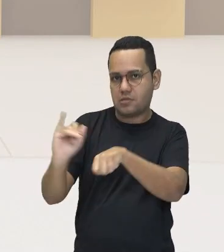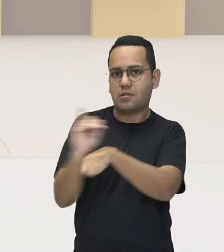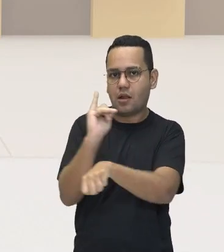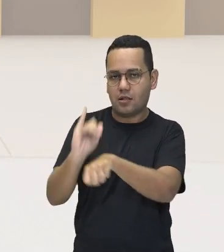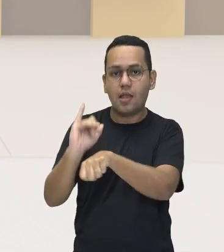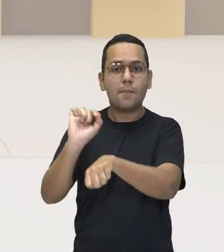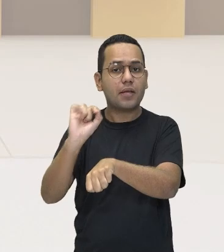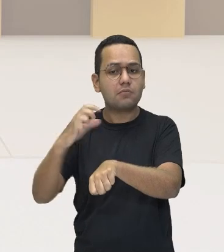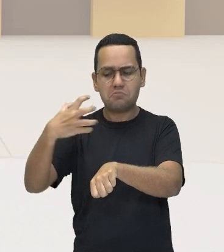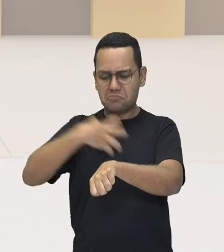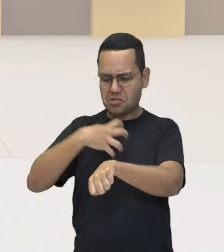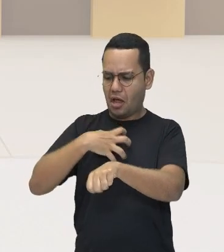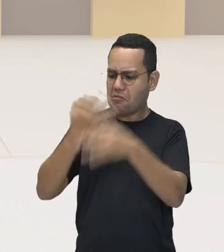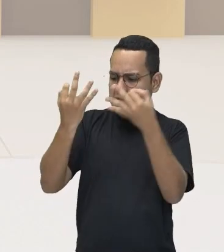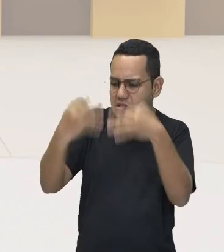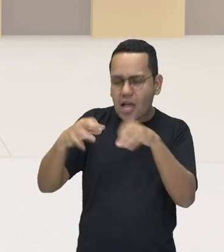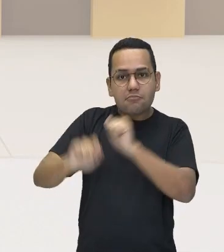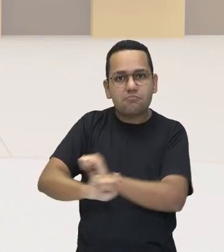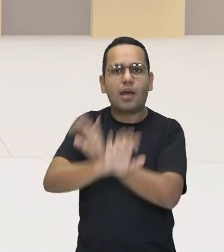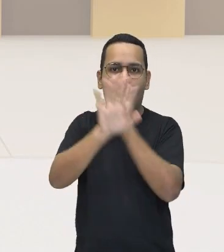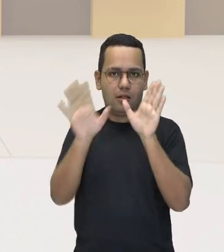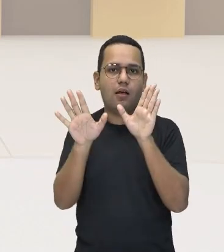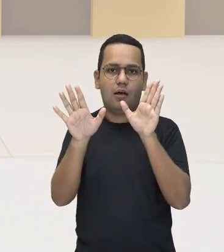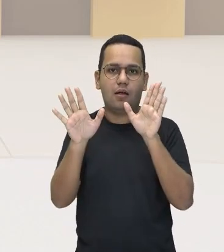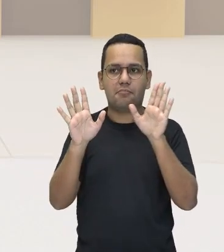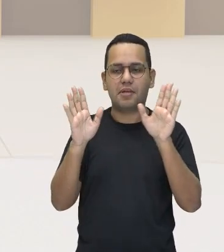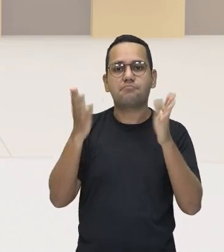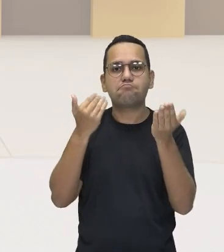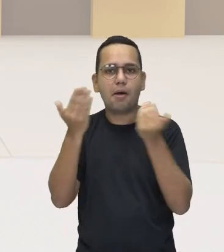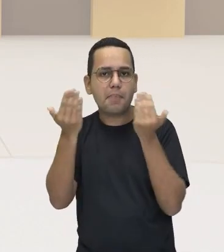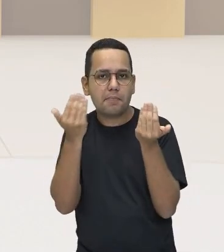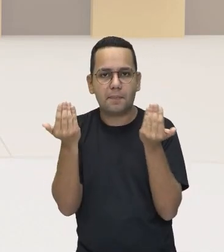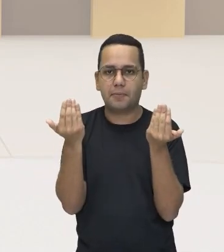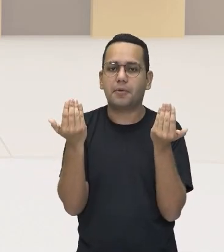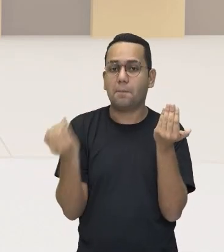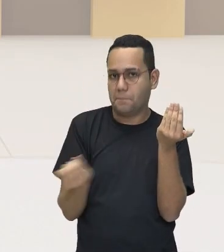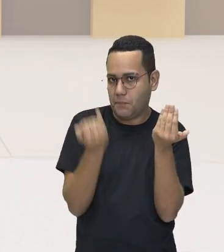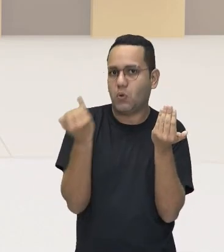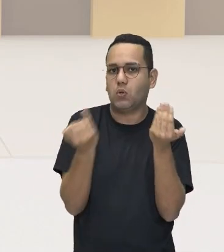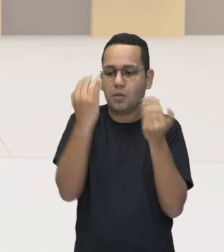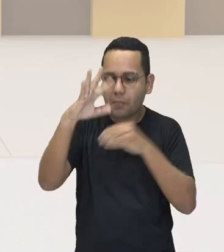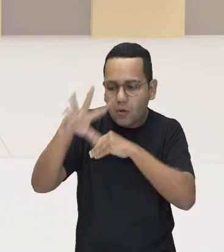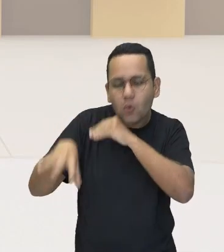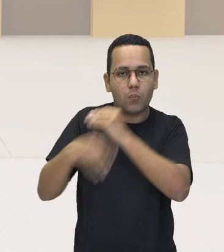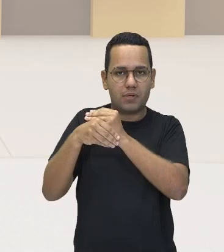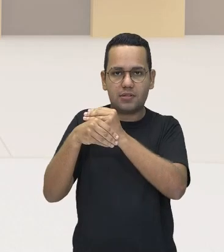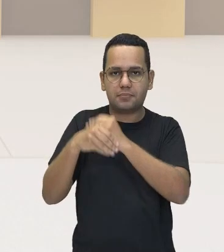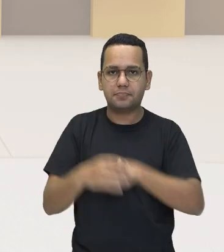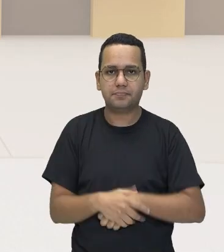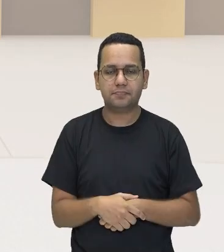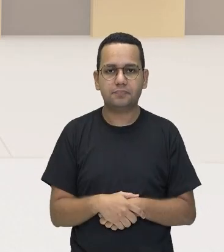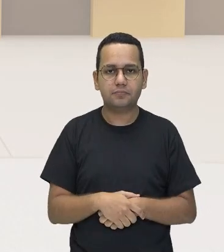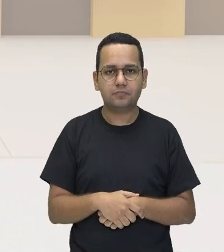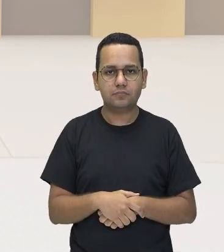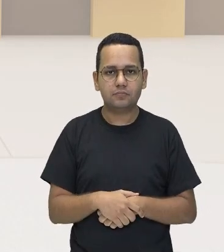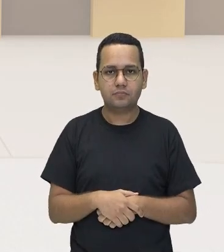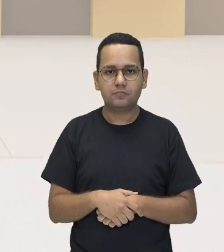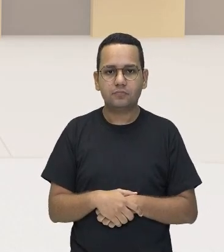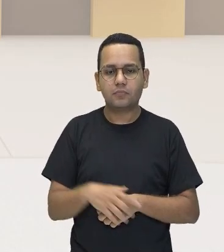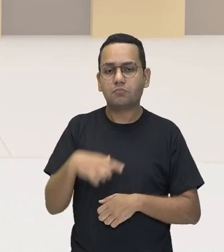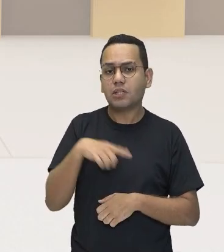aberto e sempre transparente, certo? É muito importante mesmo, muito importante ser bastante transparente nas